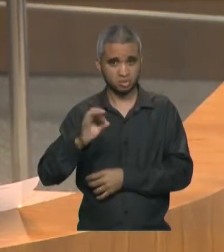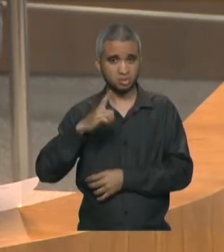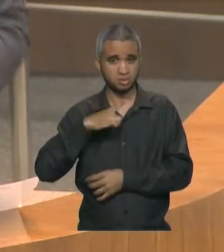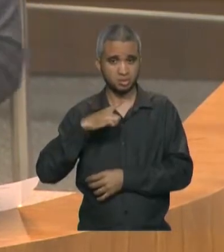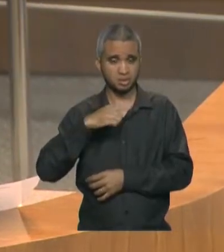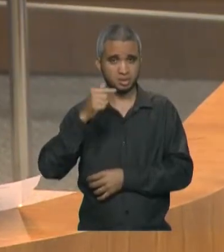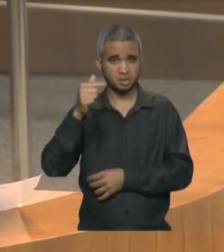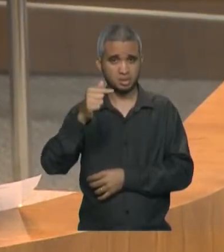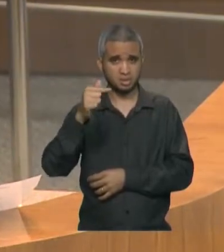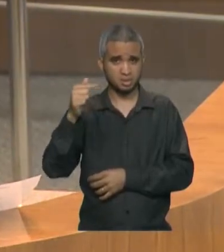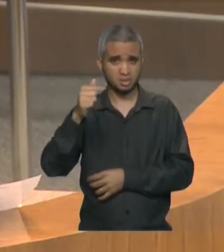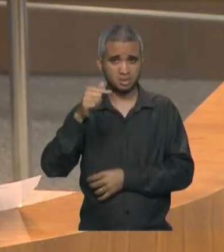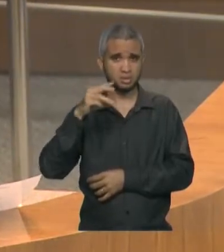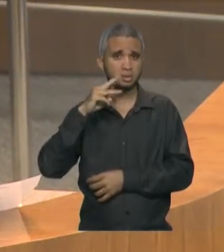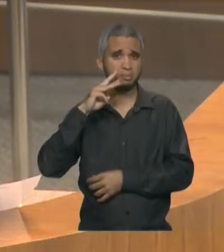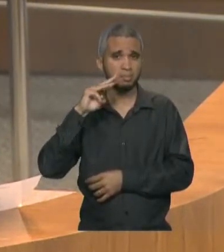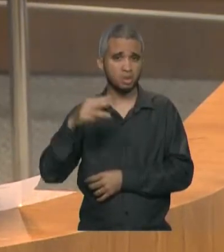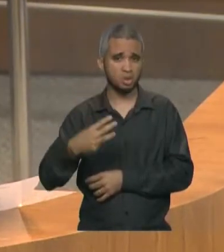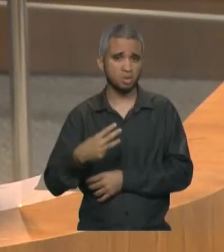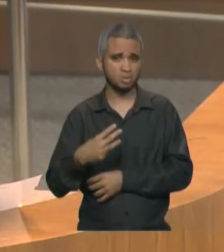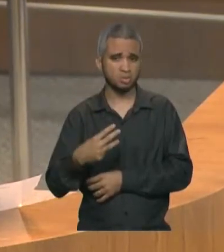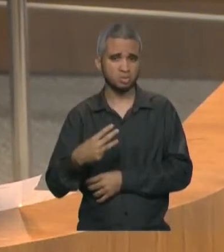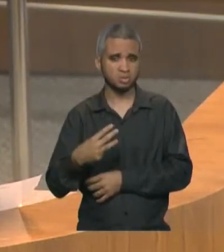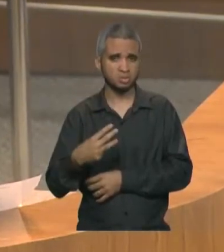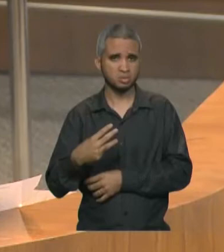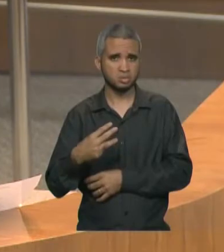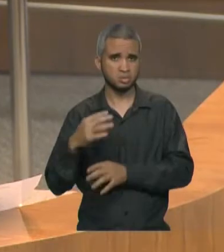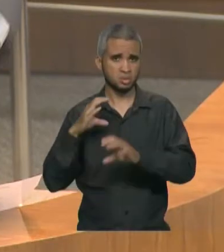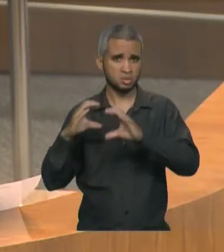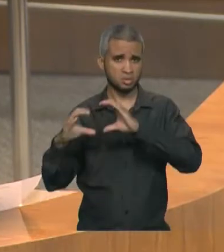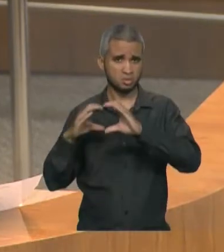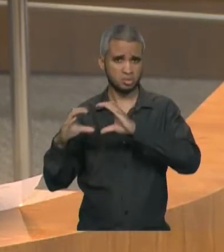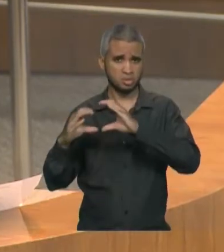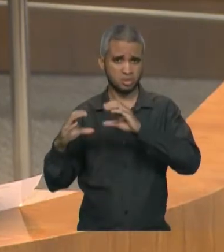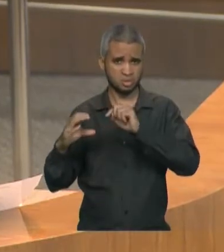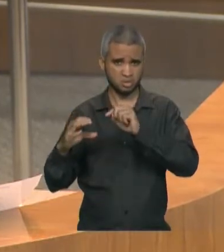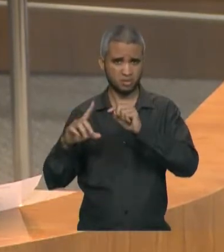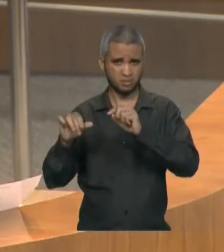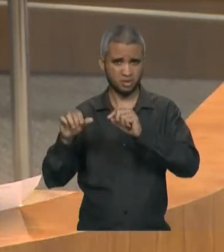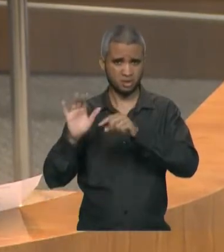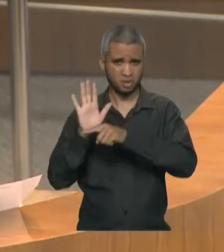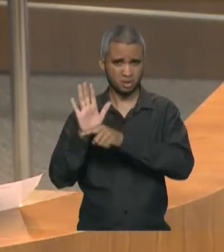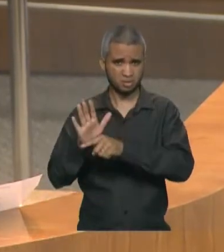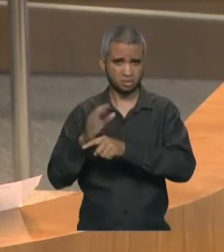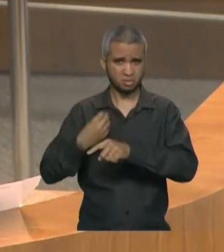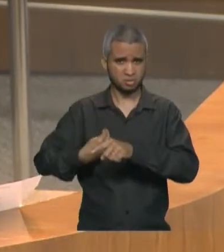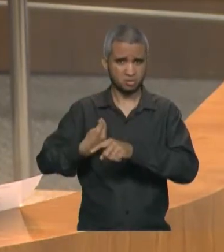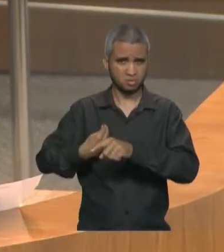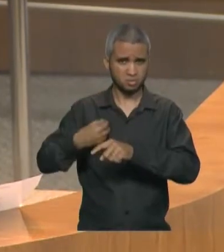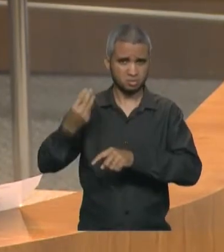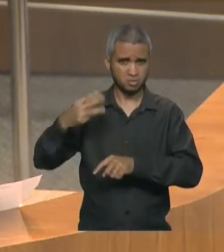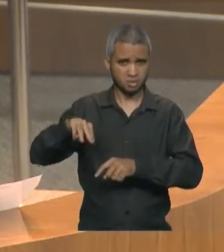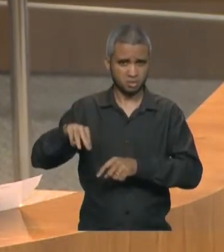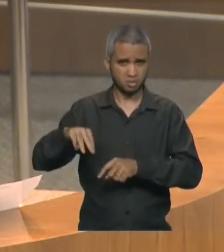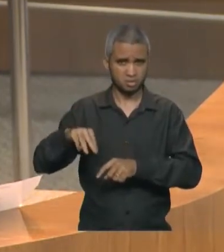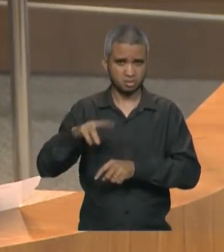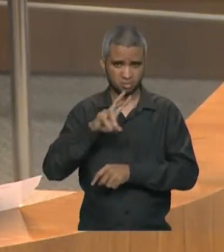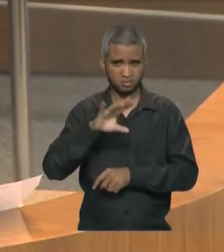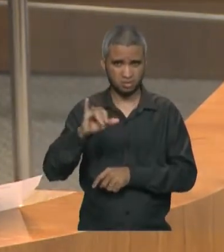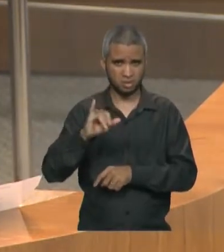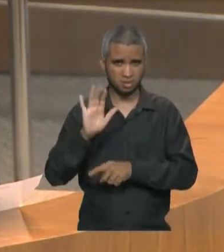destinados à comunicação, que não vai mudar em nada a vida do maranhense, a não ser a vida de poucos maranhenses, aqueles que estão no